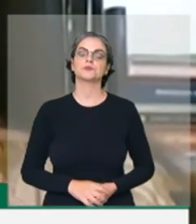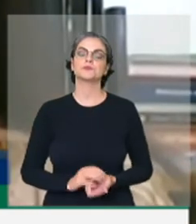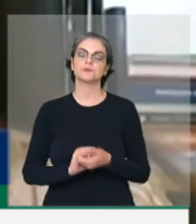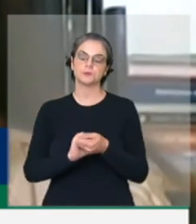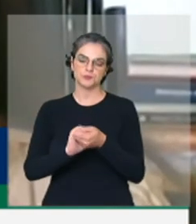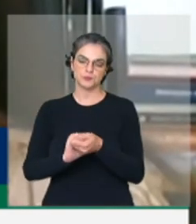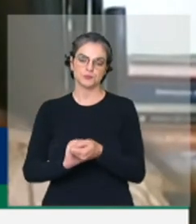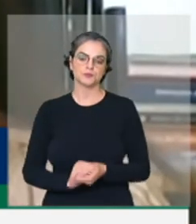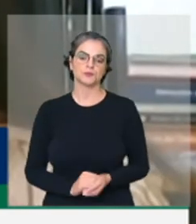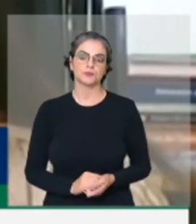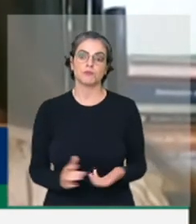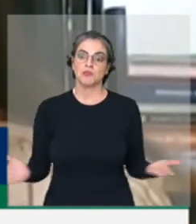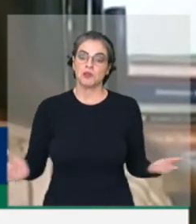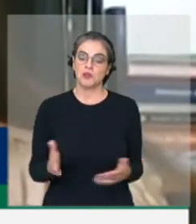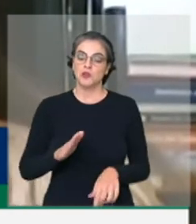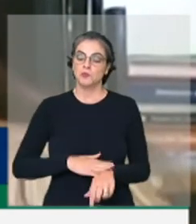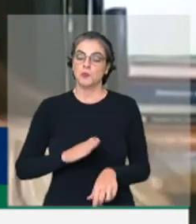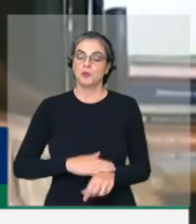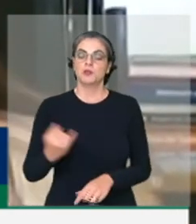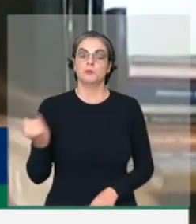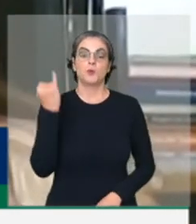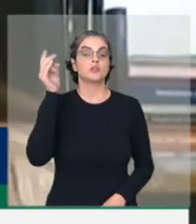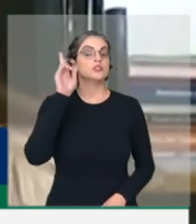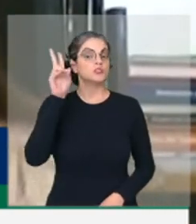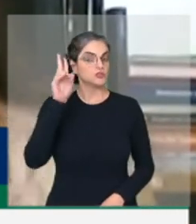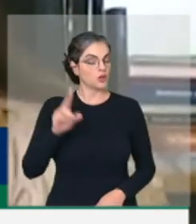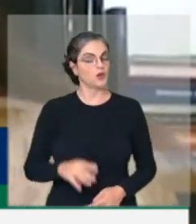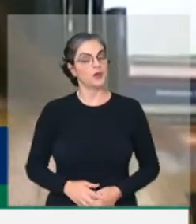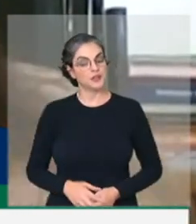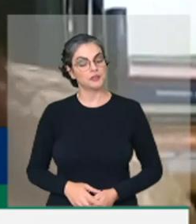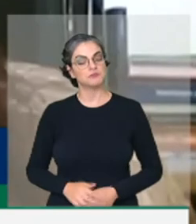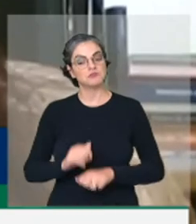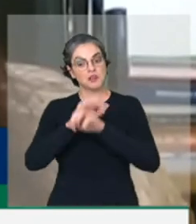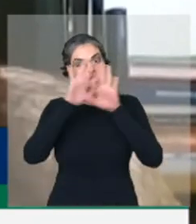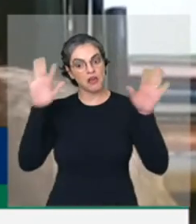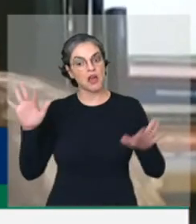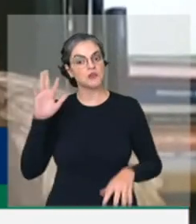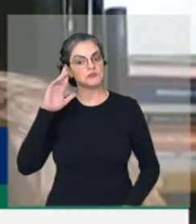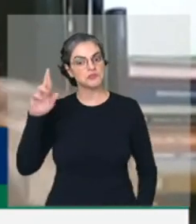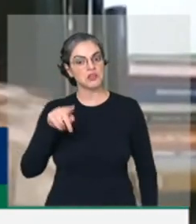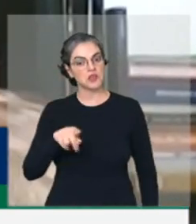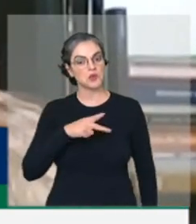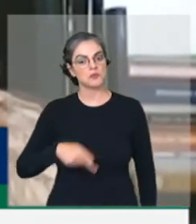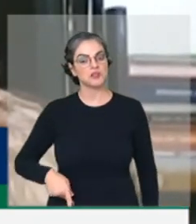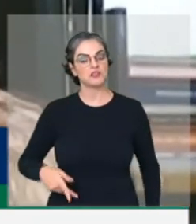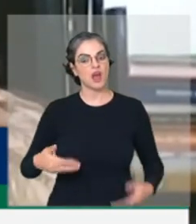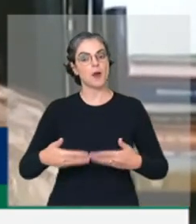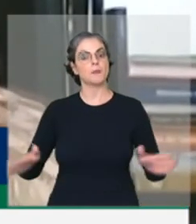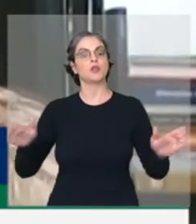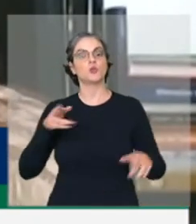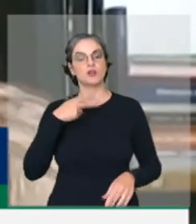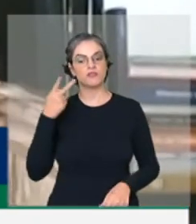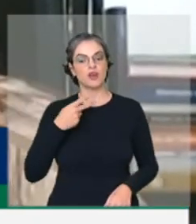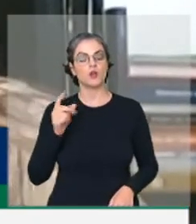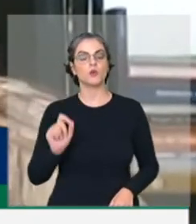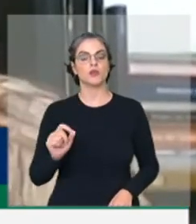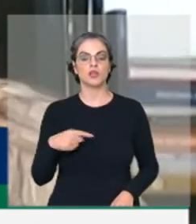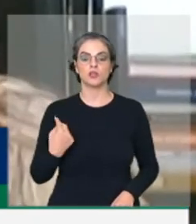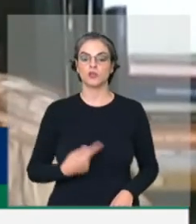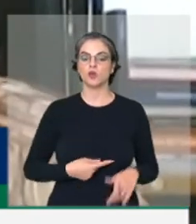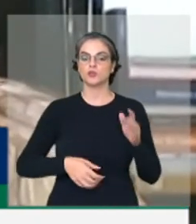vivemos essa sessão histórica, onde, de maneira muito lúcida, Vossa Excelência abriu dizendo que faremos um